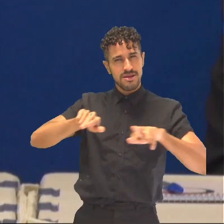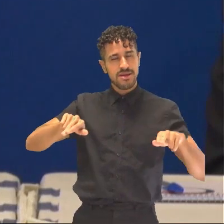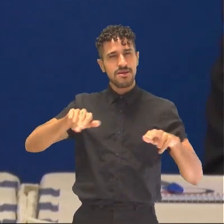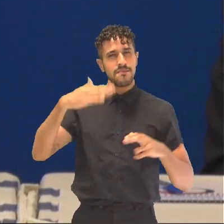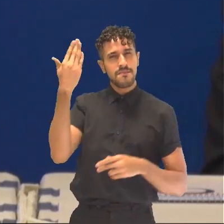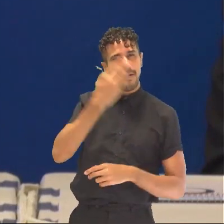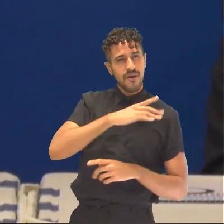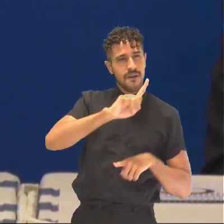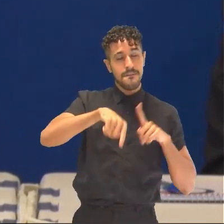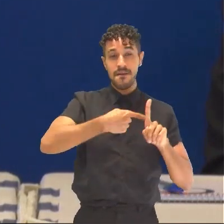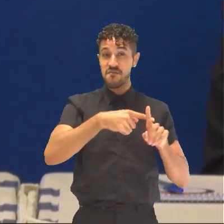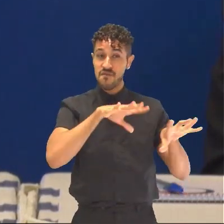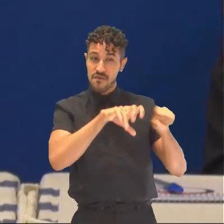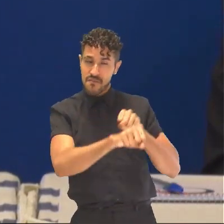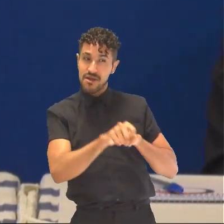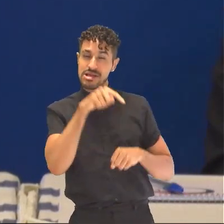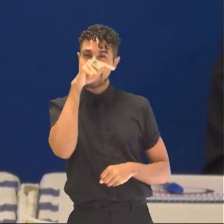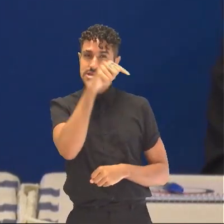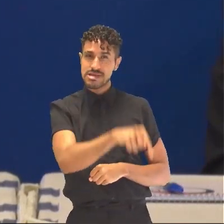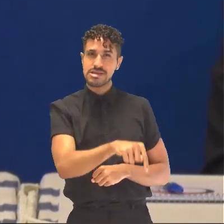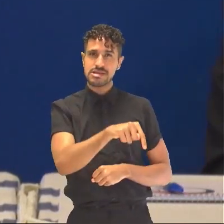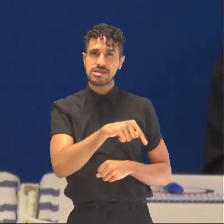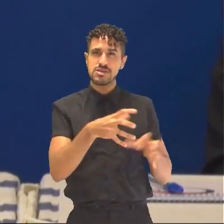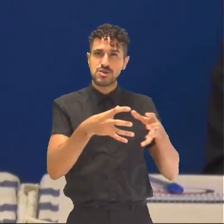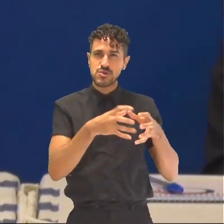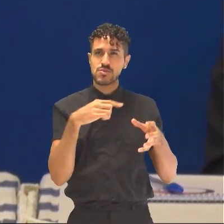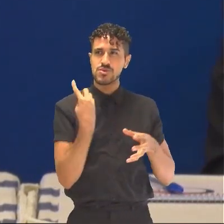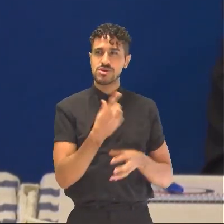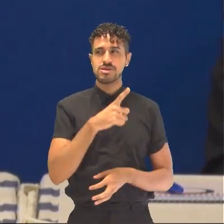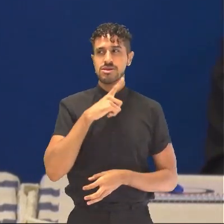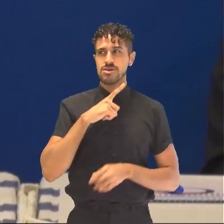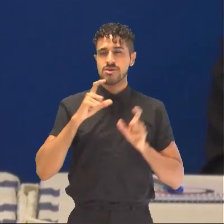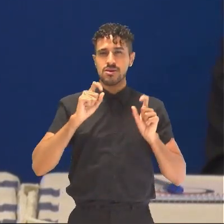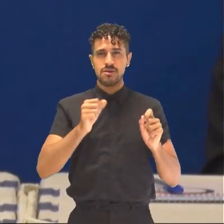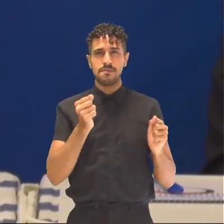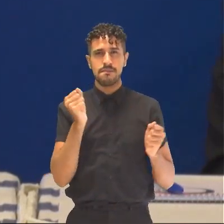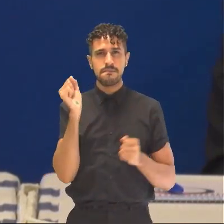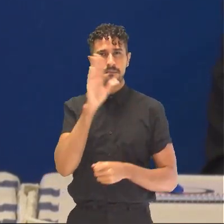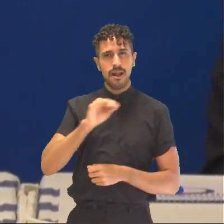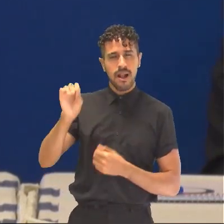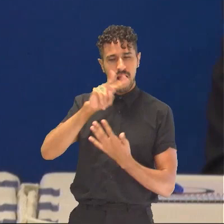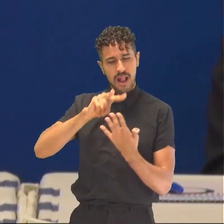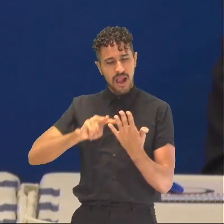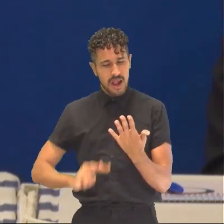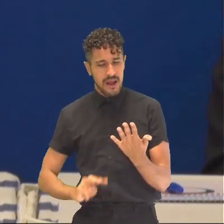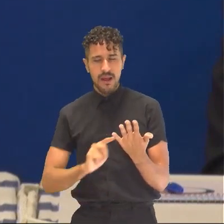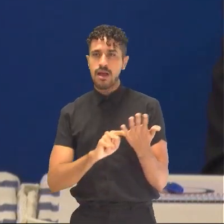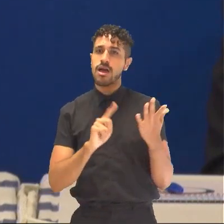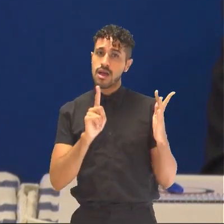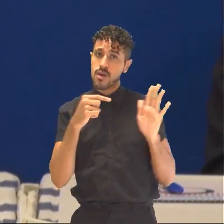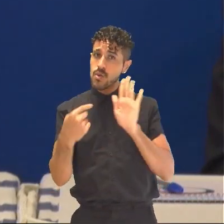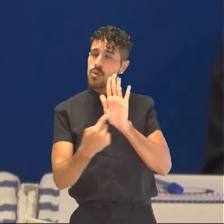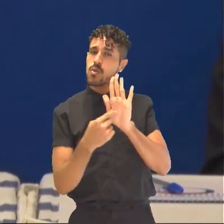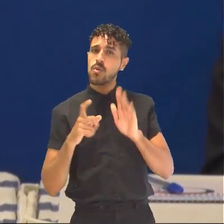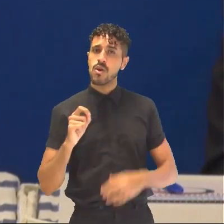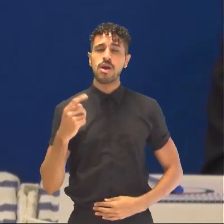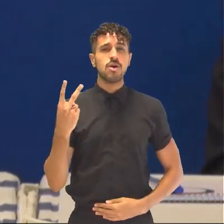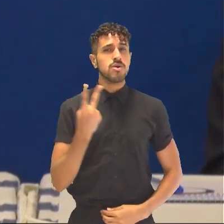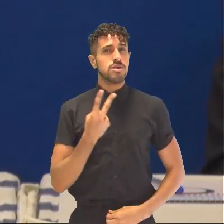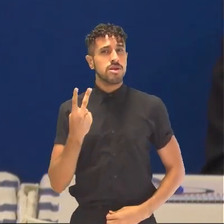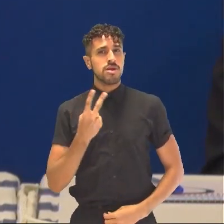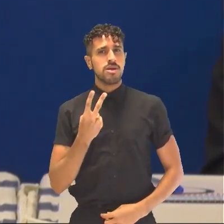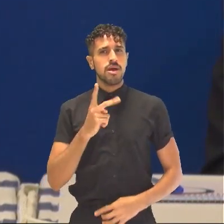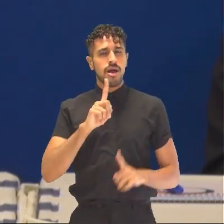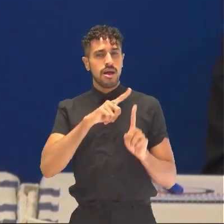diagnósticas e formativas, e nesse pacote nós temos ali a fluência em leitura tratada, né, do segundo